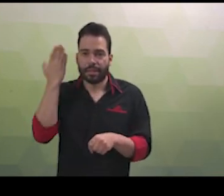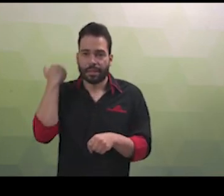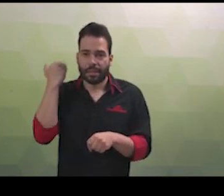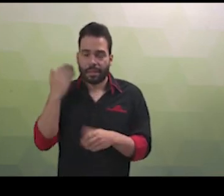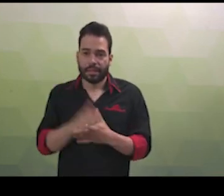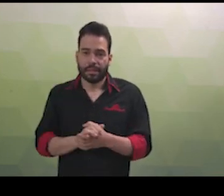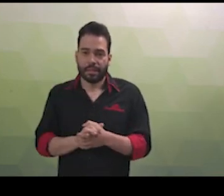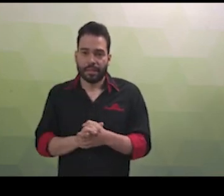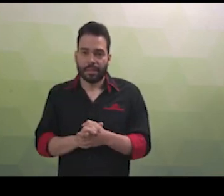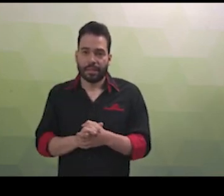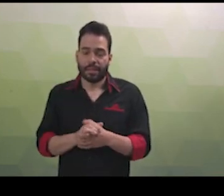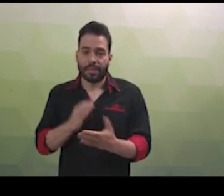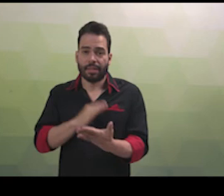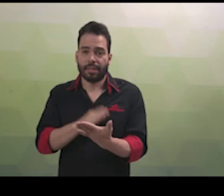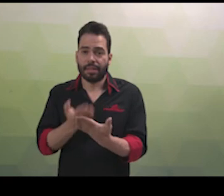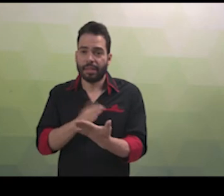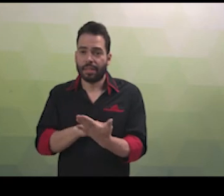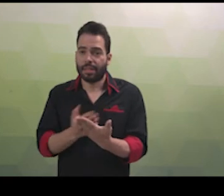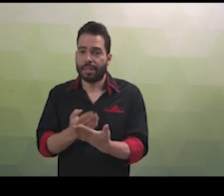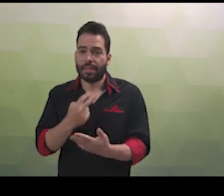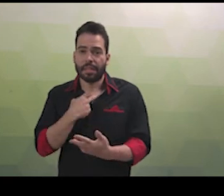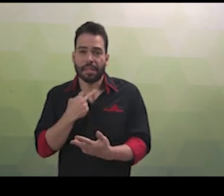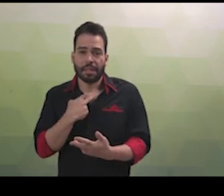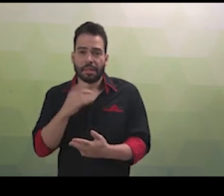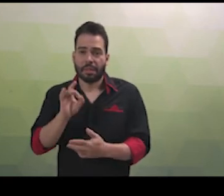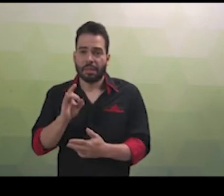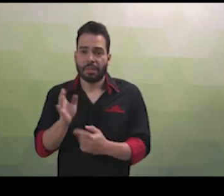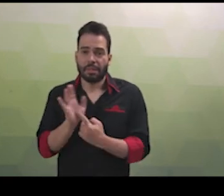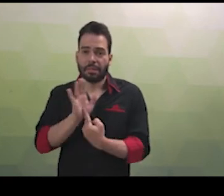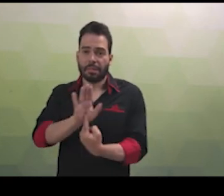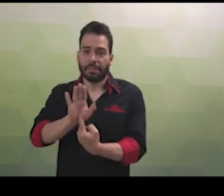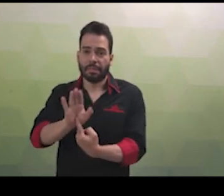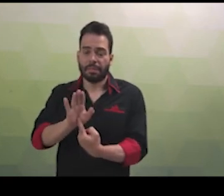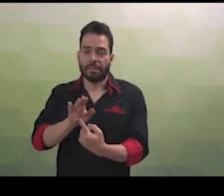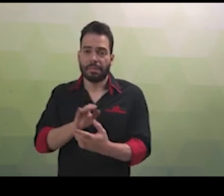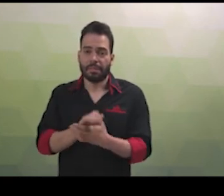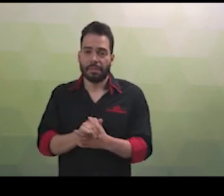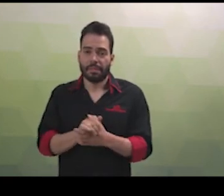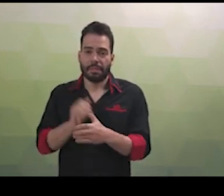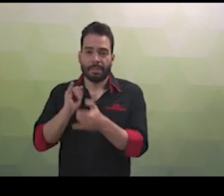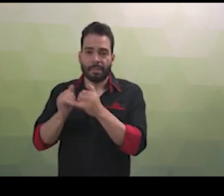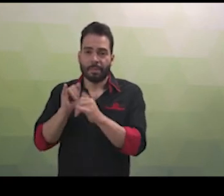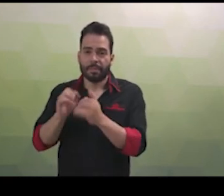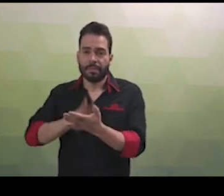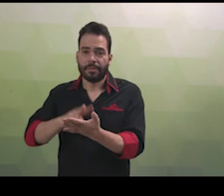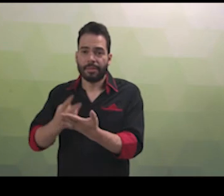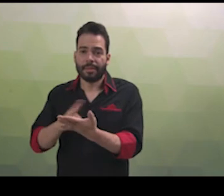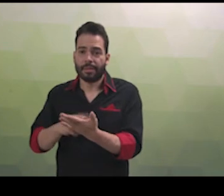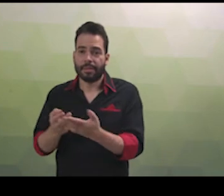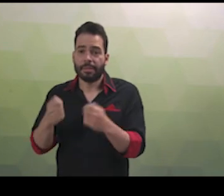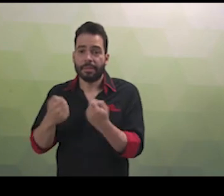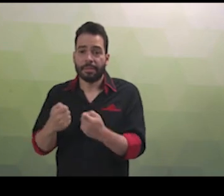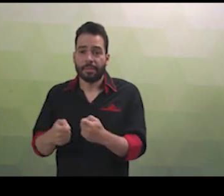experiências prévias. Como resultado, a interpretação não pode ser simplesmente uma apresentação de informações